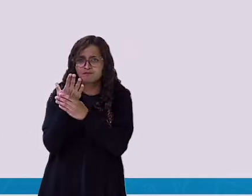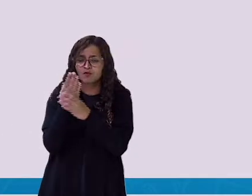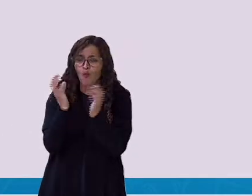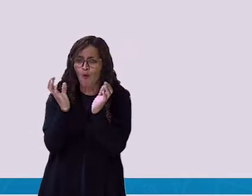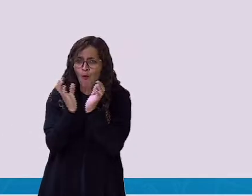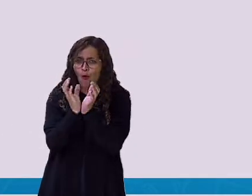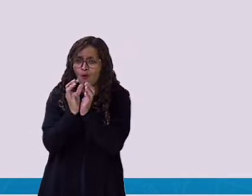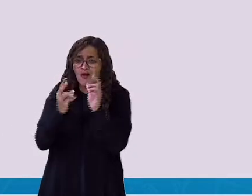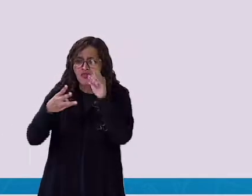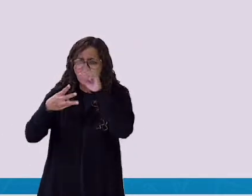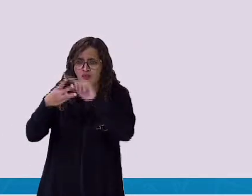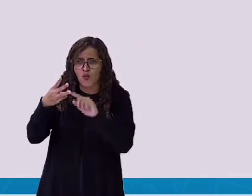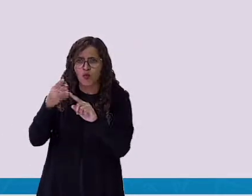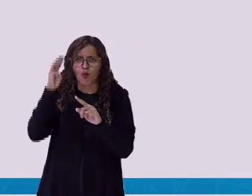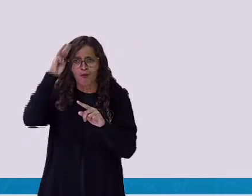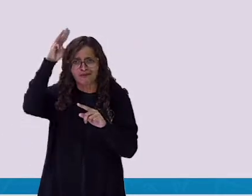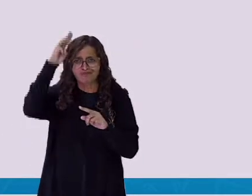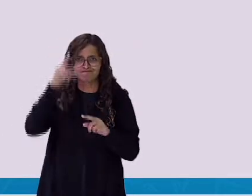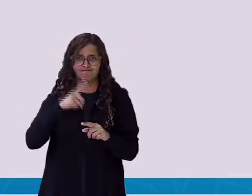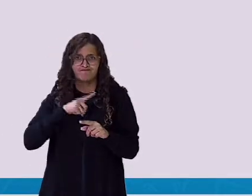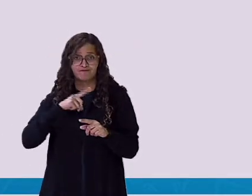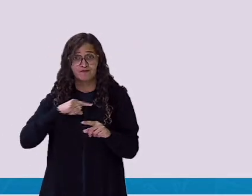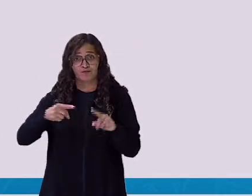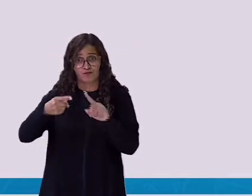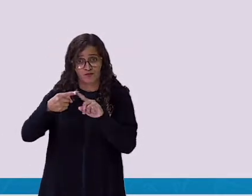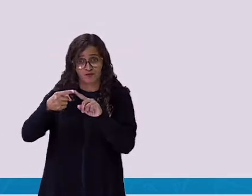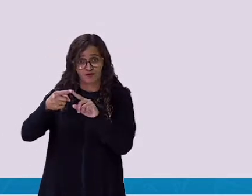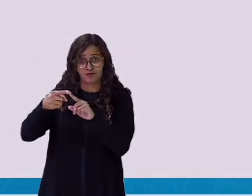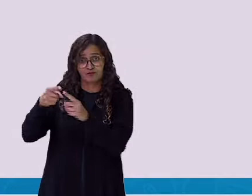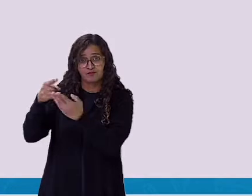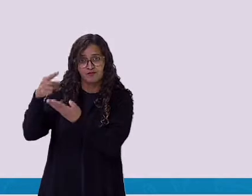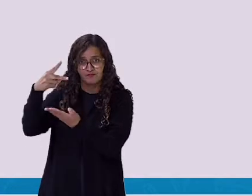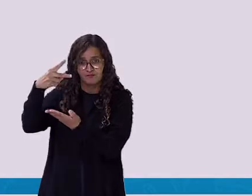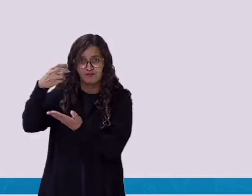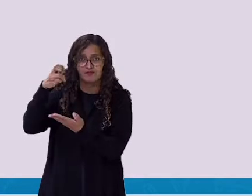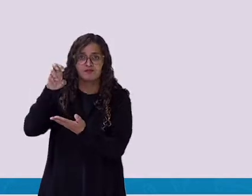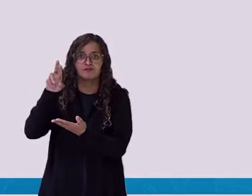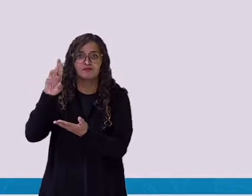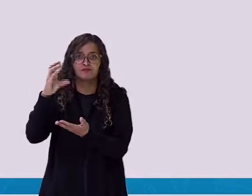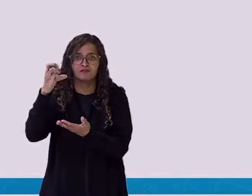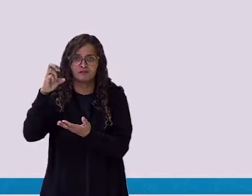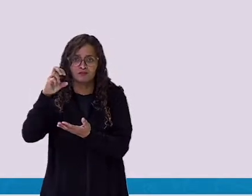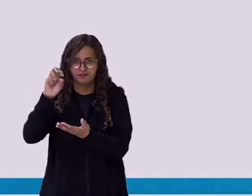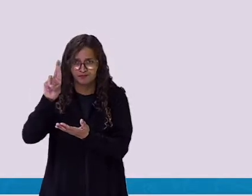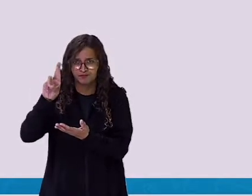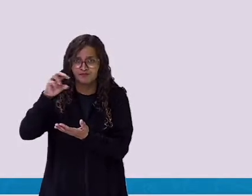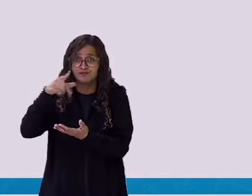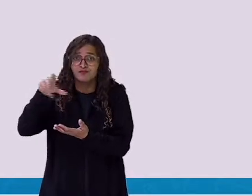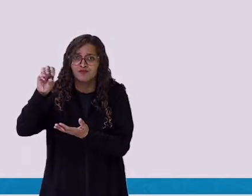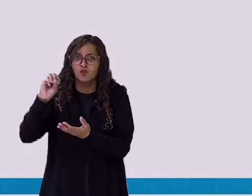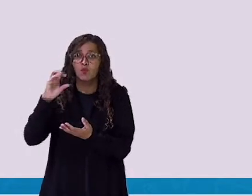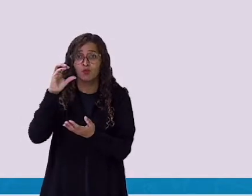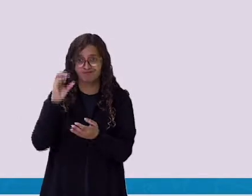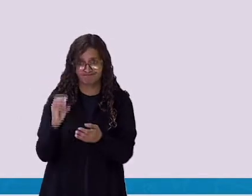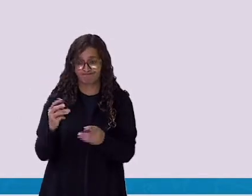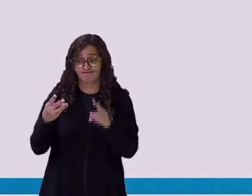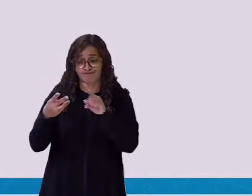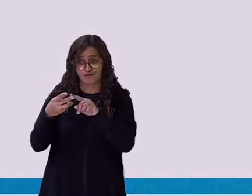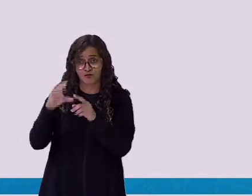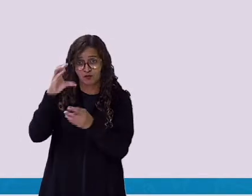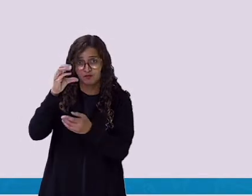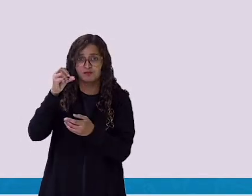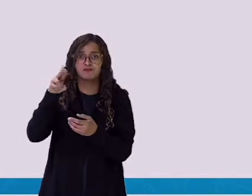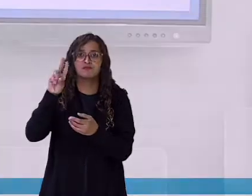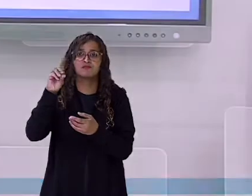a família da percussão, a família dos instrumentos de corda e a família dos instrumentos